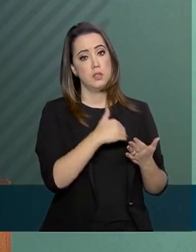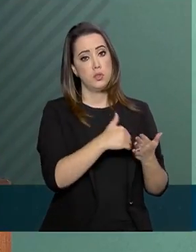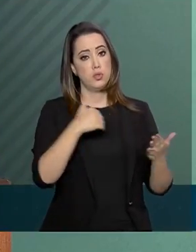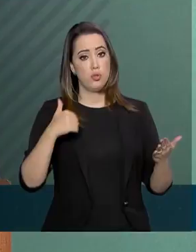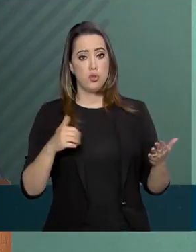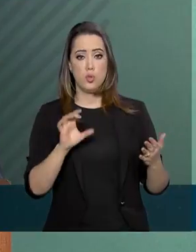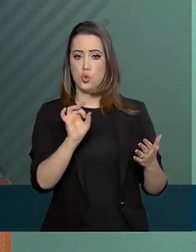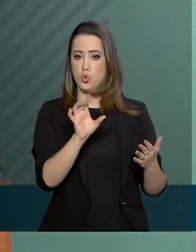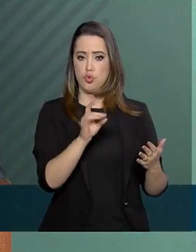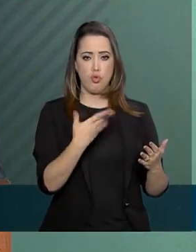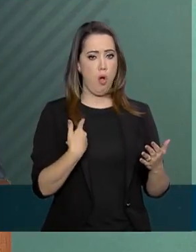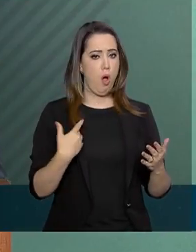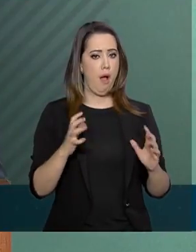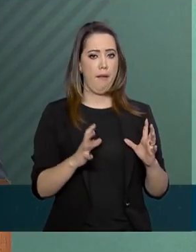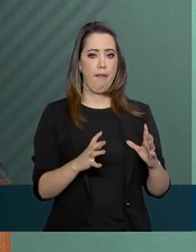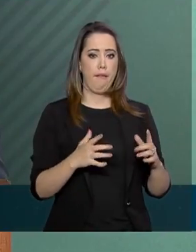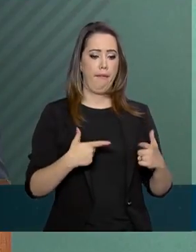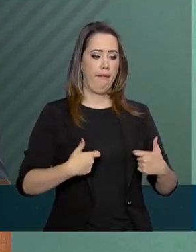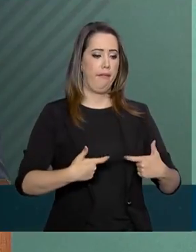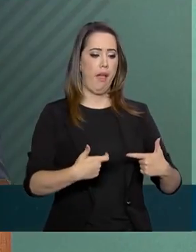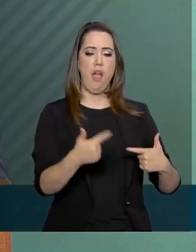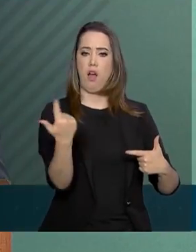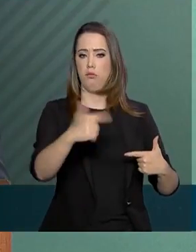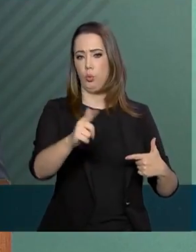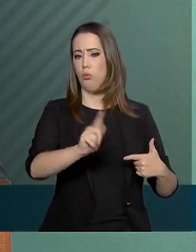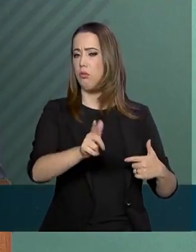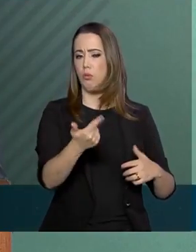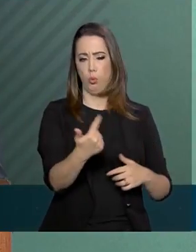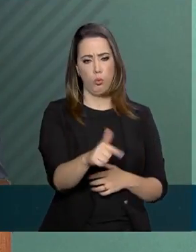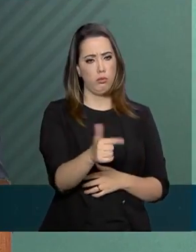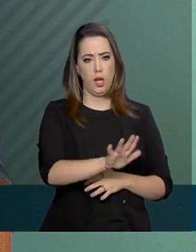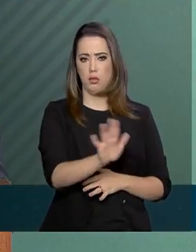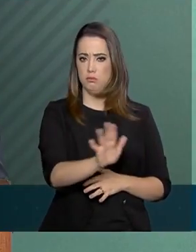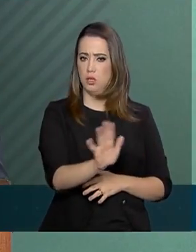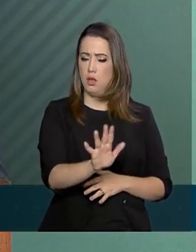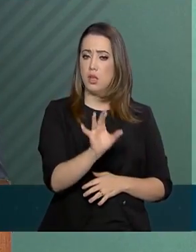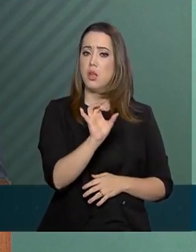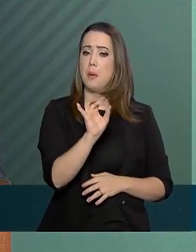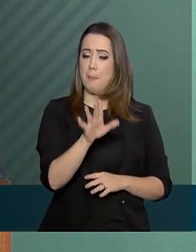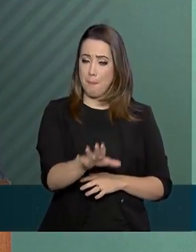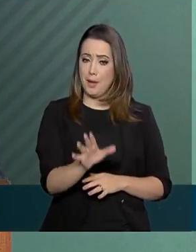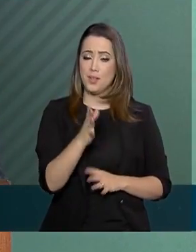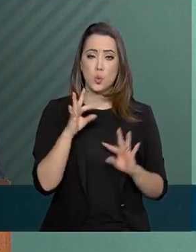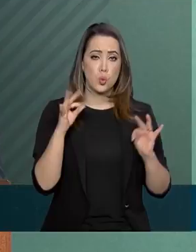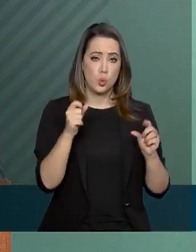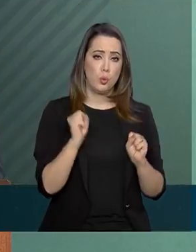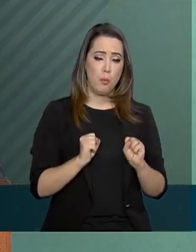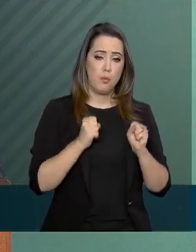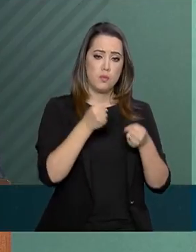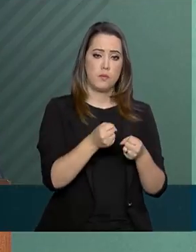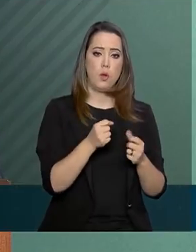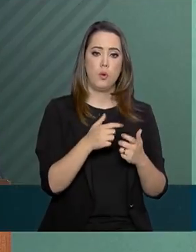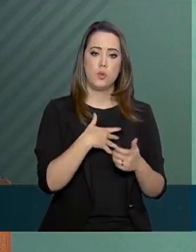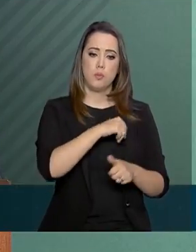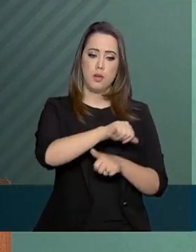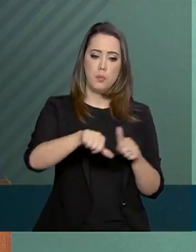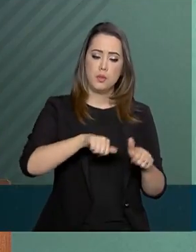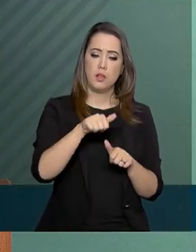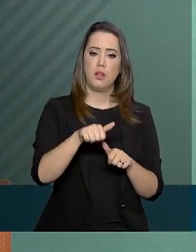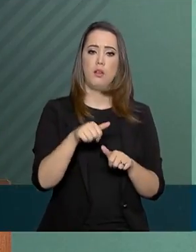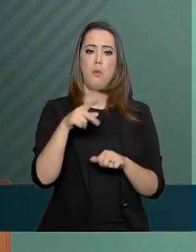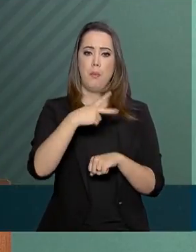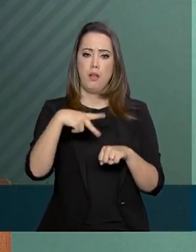ação bélica no sentido de promover a mudança daquele país do regime daquele país para um regime